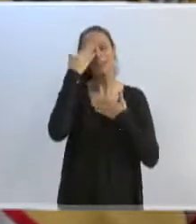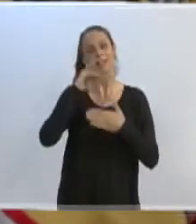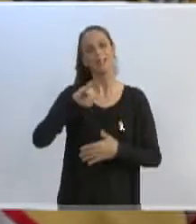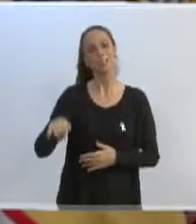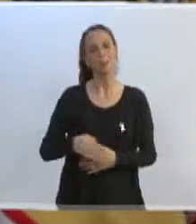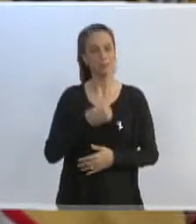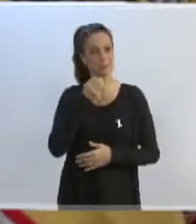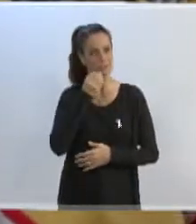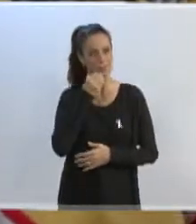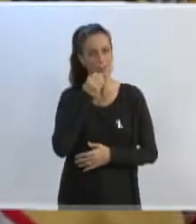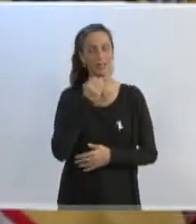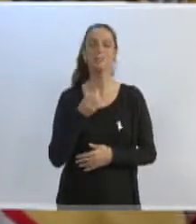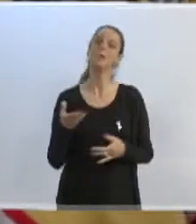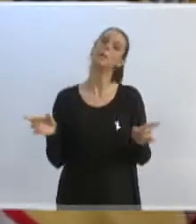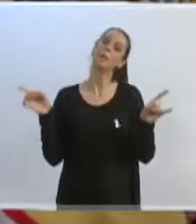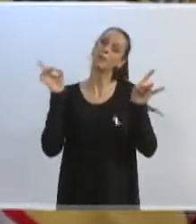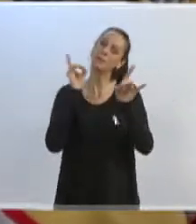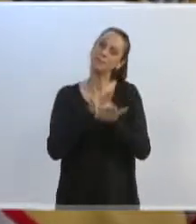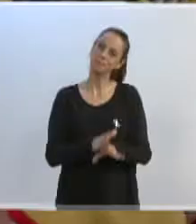e encerro minha palavra.